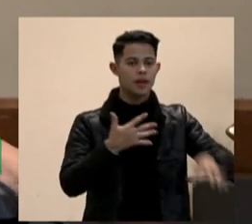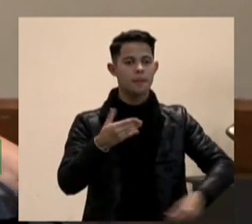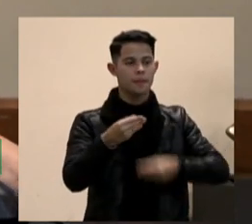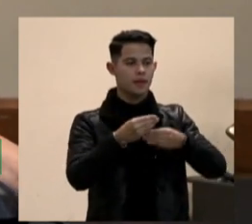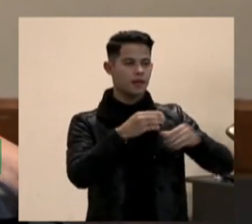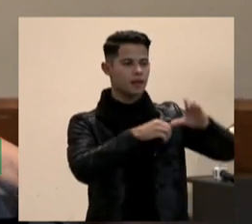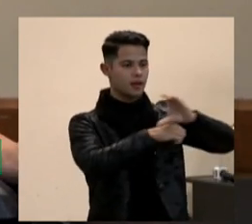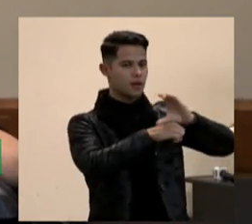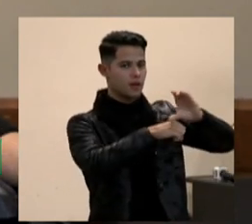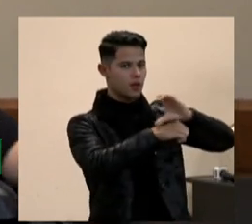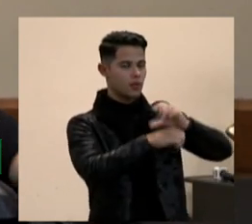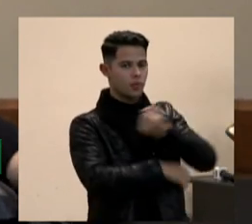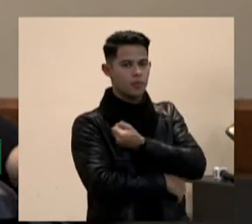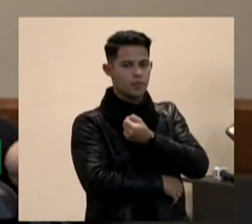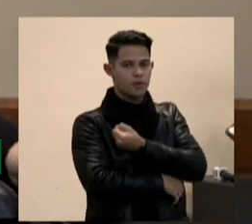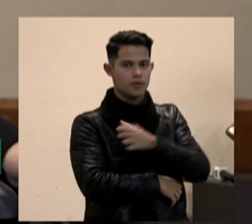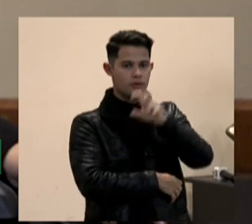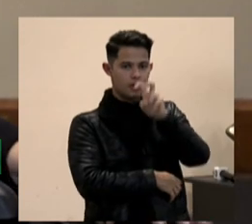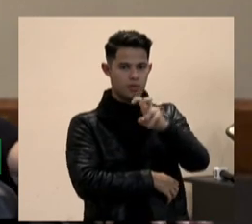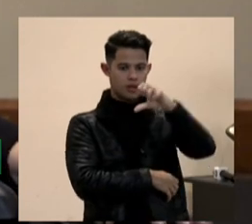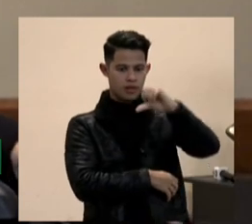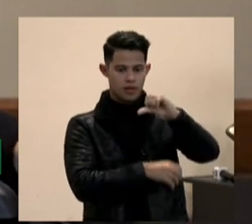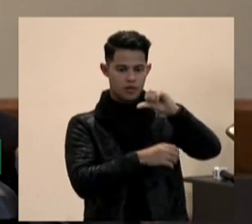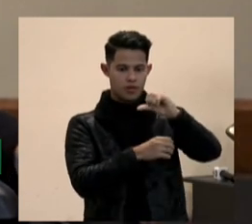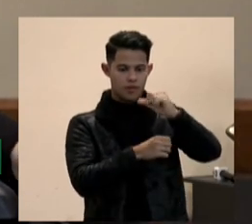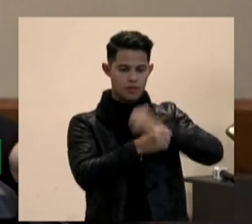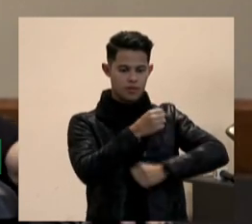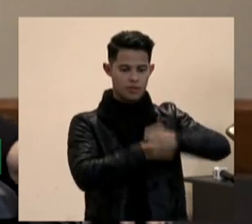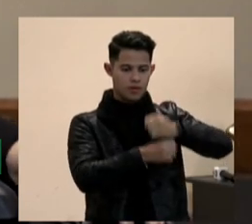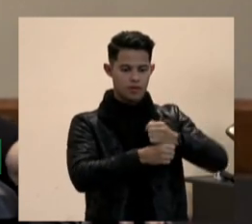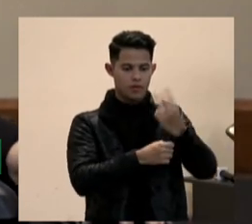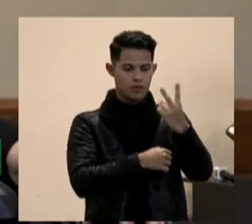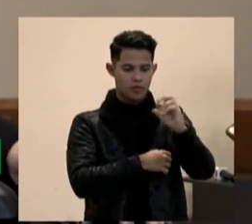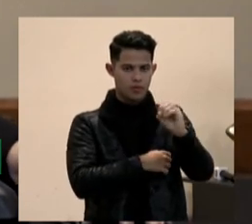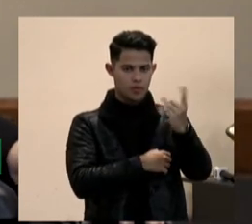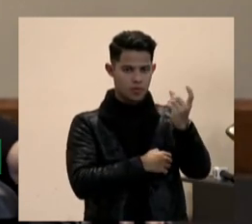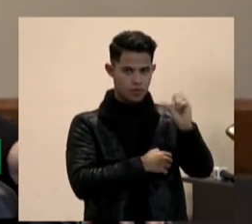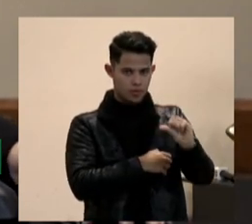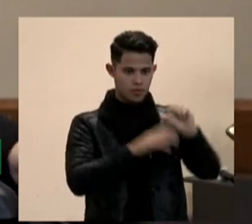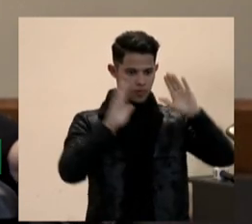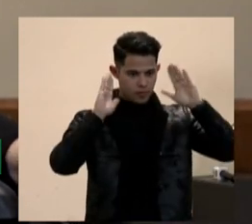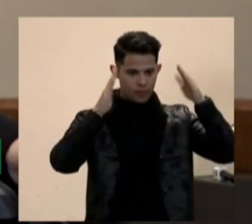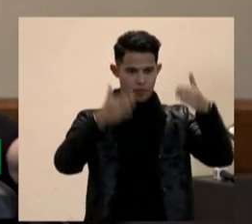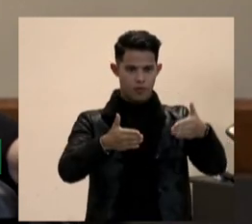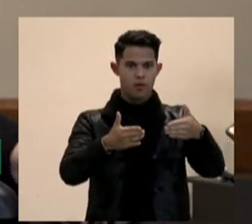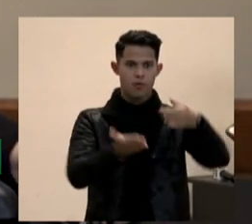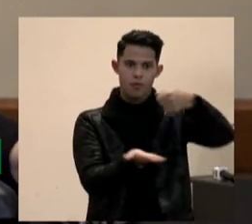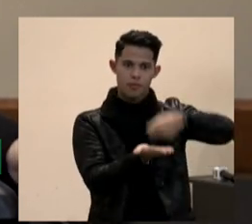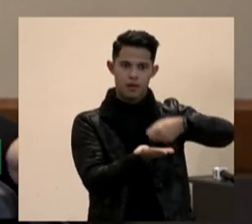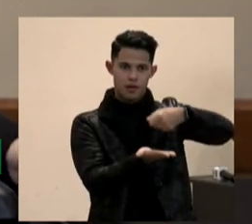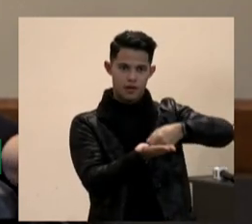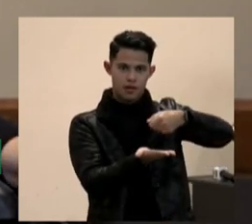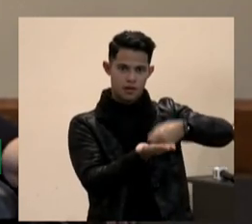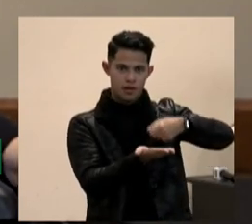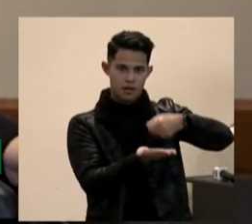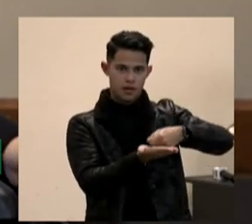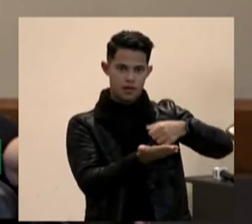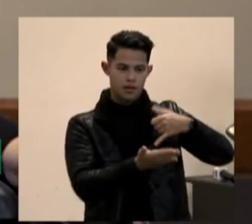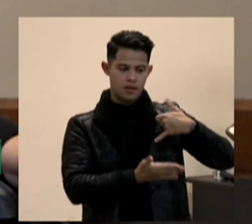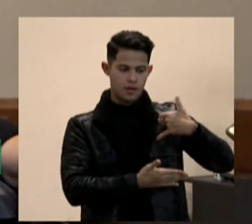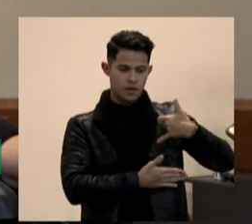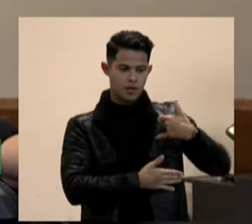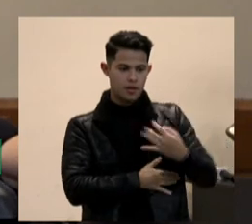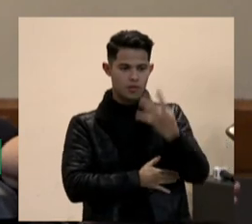a emenda constitucional 59 de 2009, né, que previu a obrigatoriedade do 4 e 5 anos na perspectiva da garantia